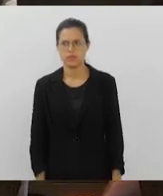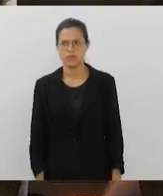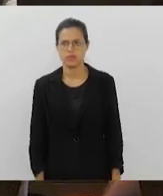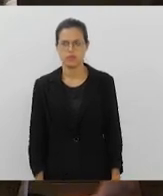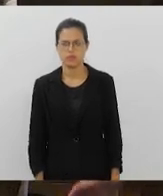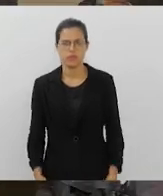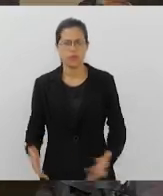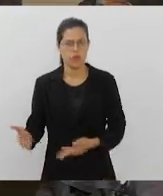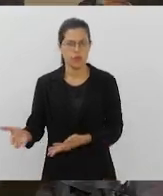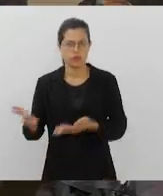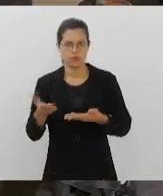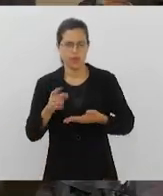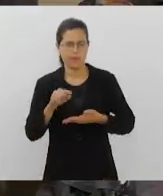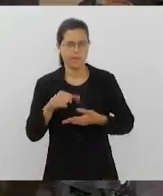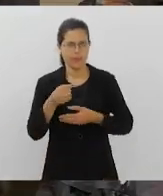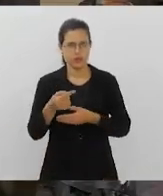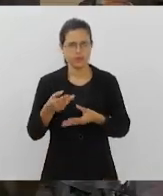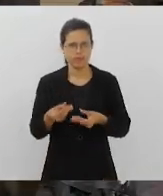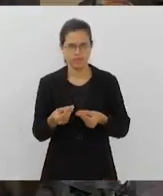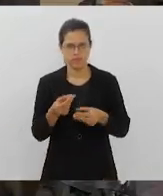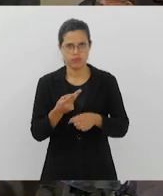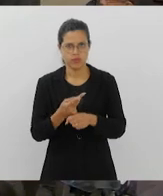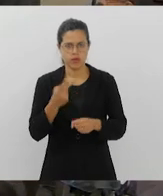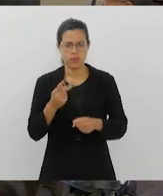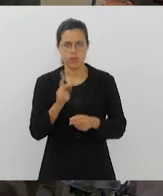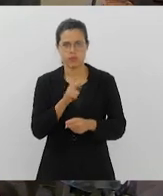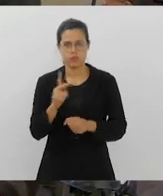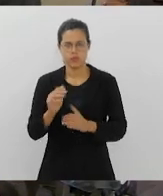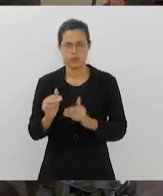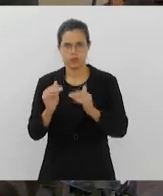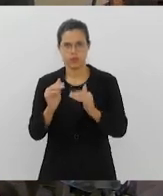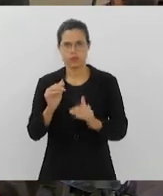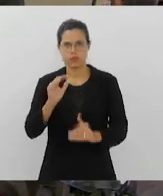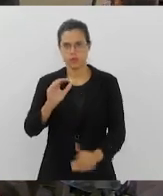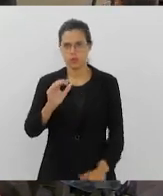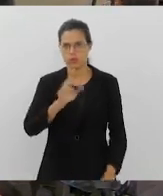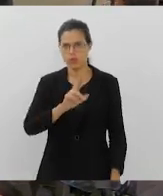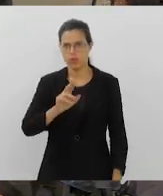Convido o próximo agraciado, o grão-mestre Carlos Rosado.